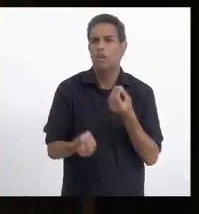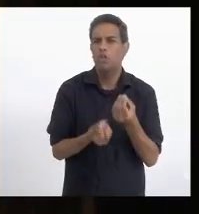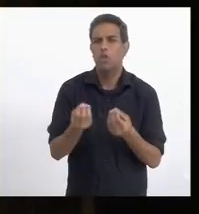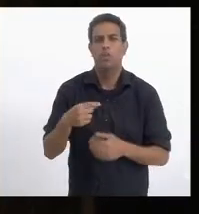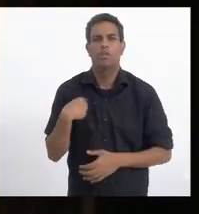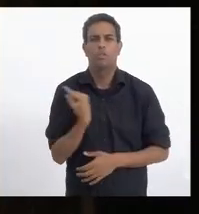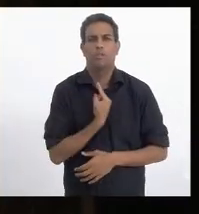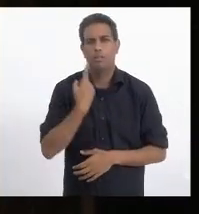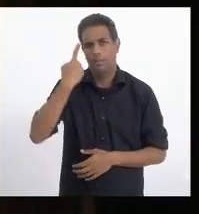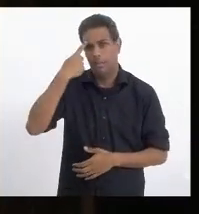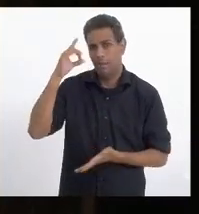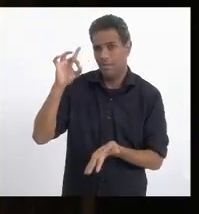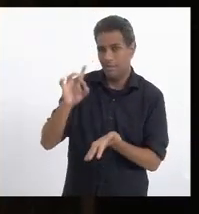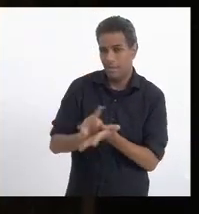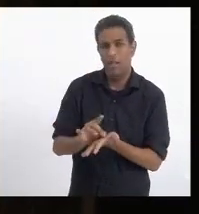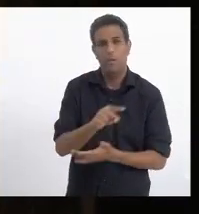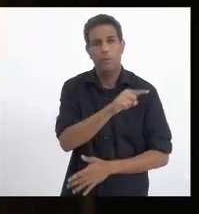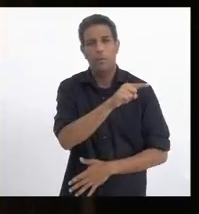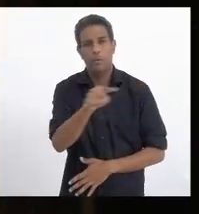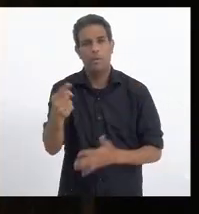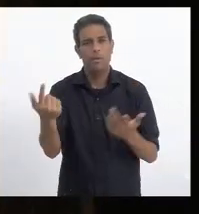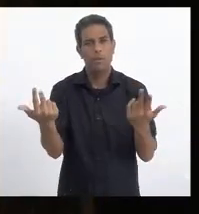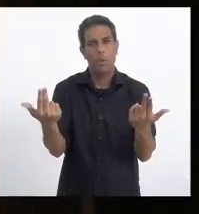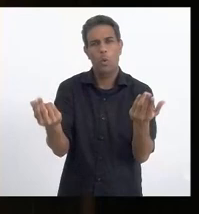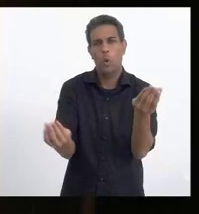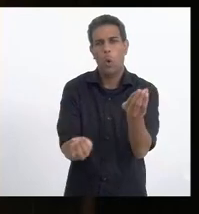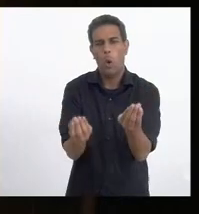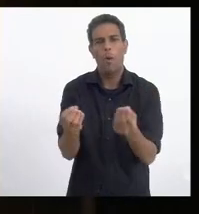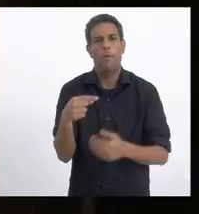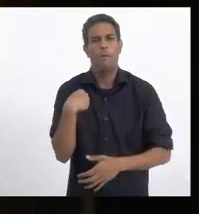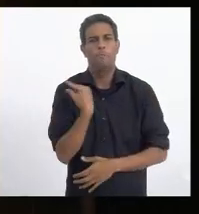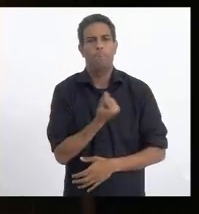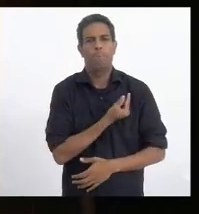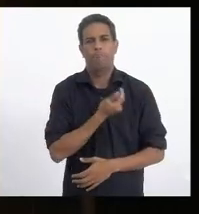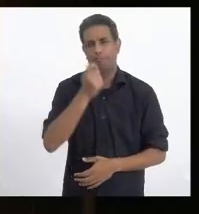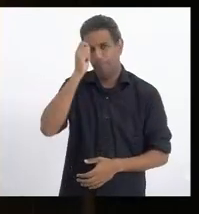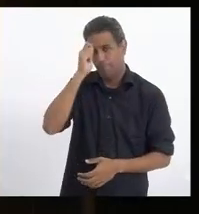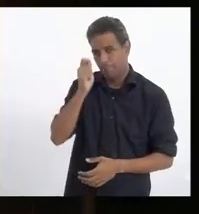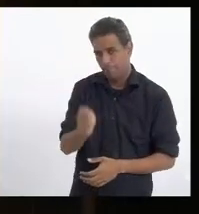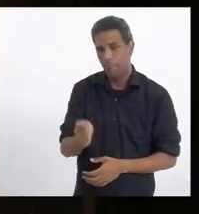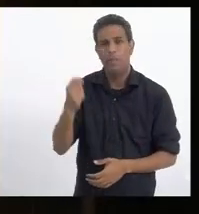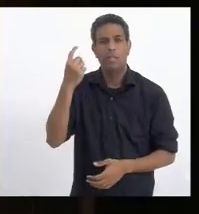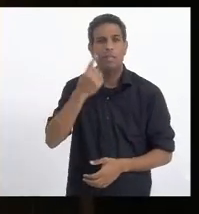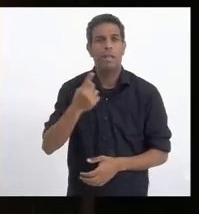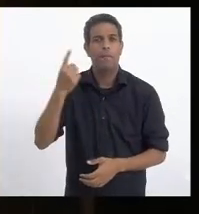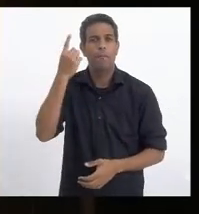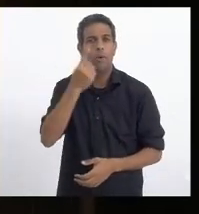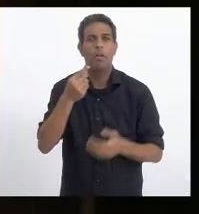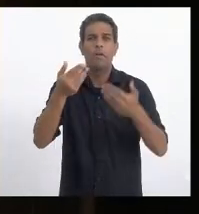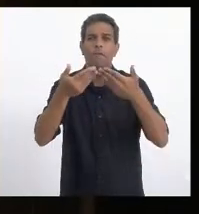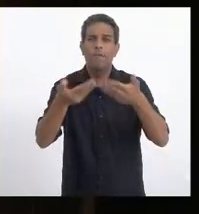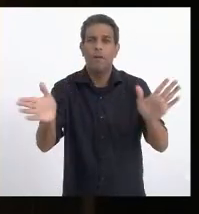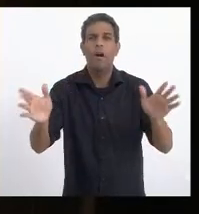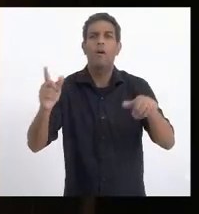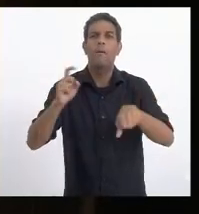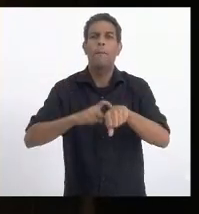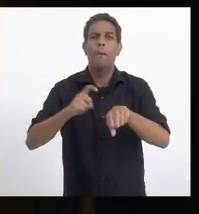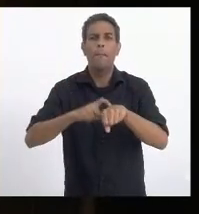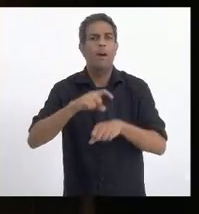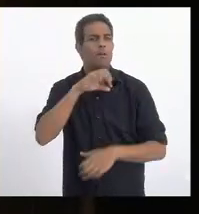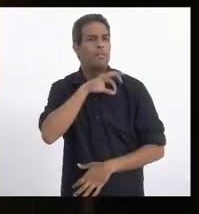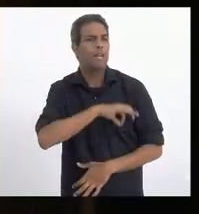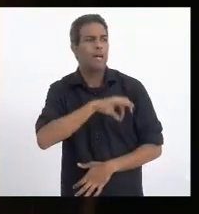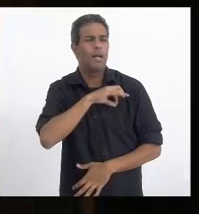e não é o ideal o ideal vai que tenha como o nosso Deputado falou que assiste tem realmente um